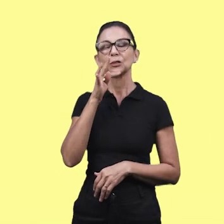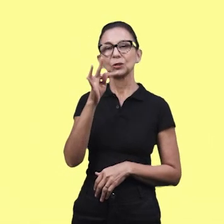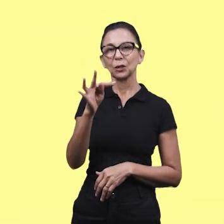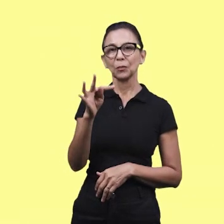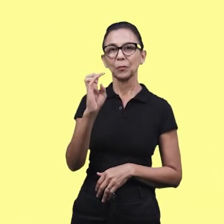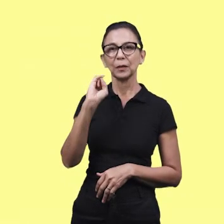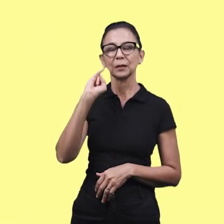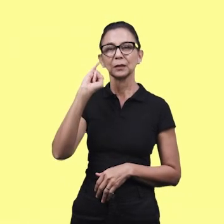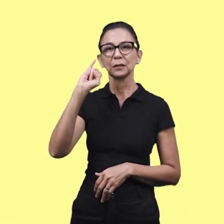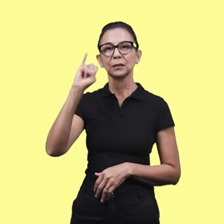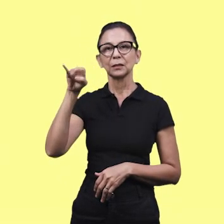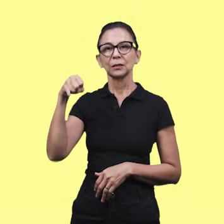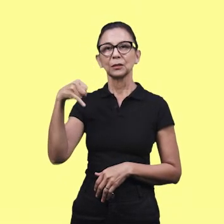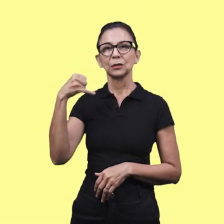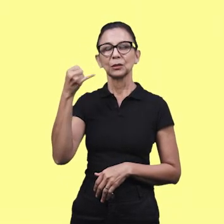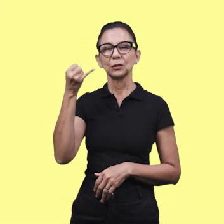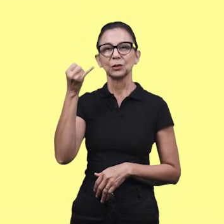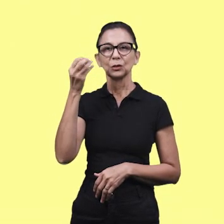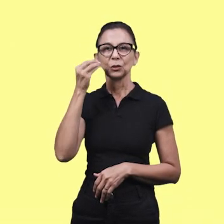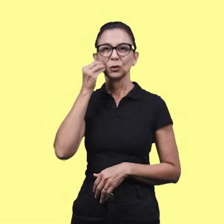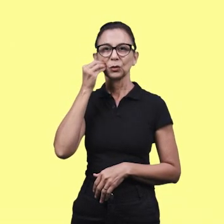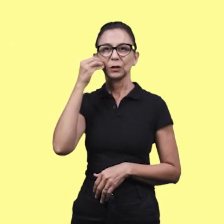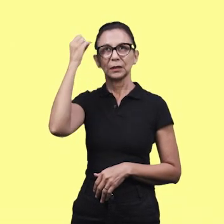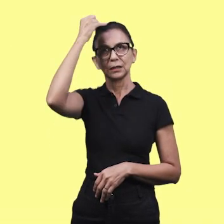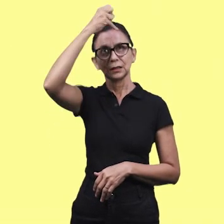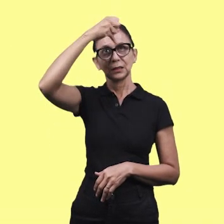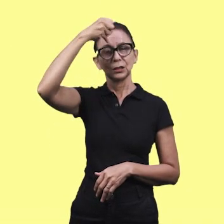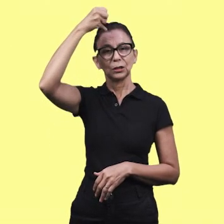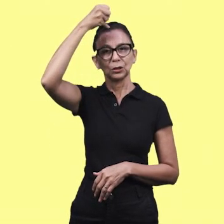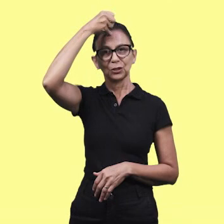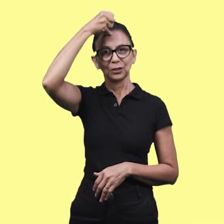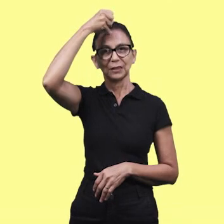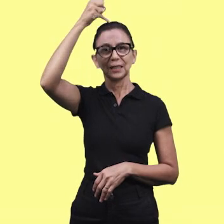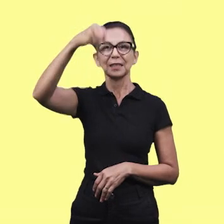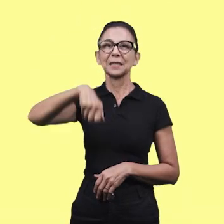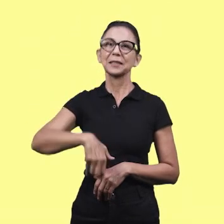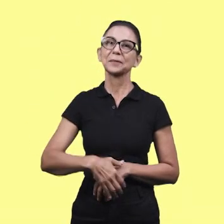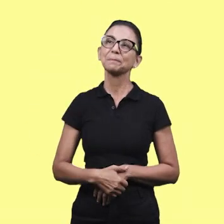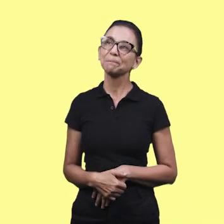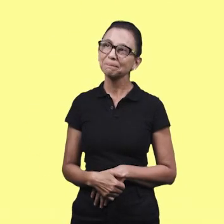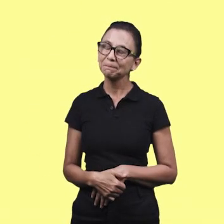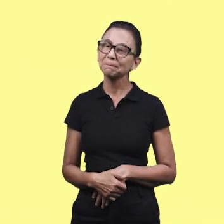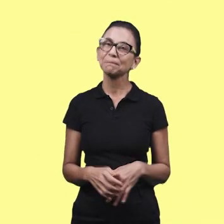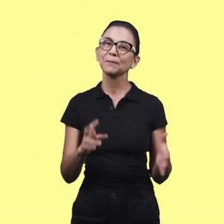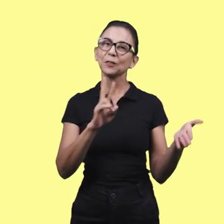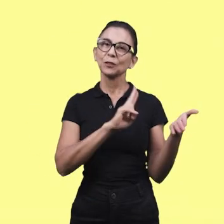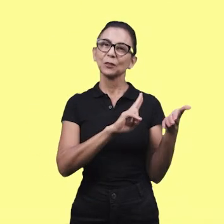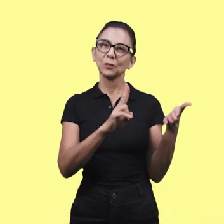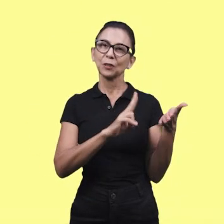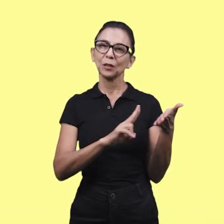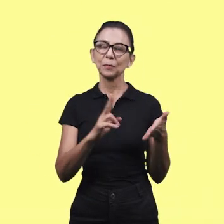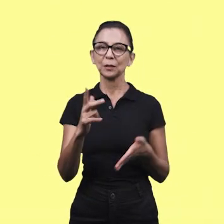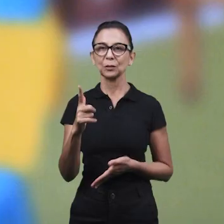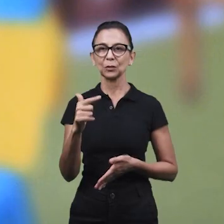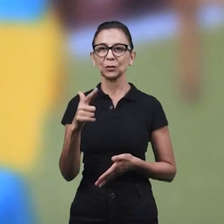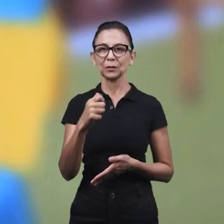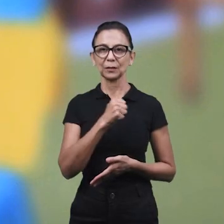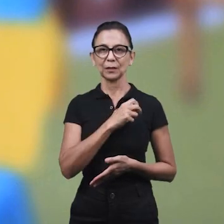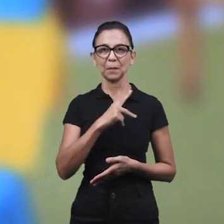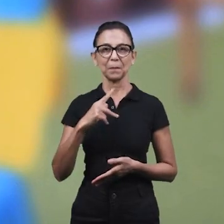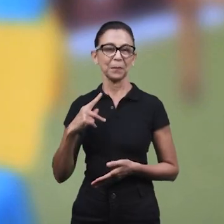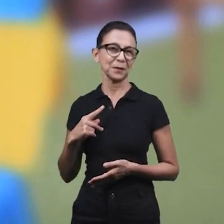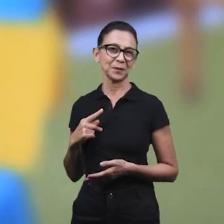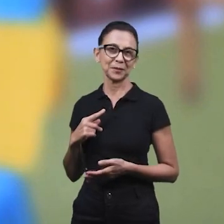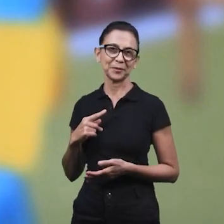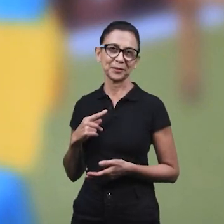Tomé, Judas e Judas Iscariotes. Então, esses eram os nomes dos 12 apóstolos que